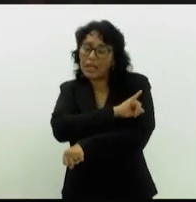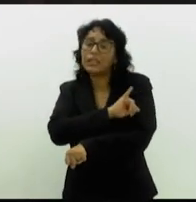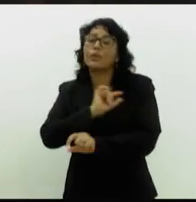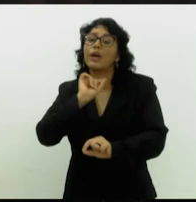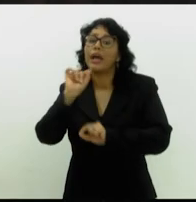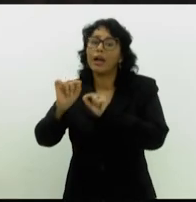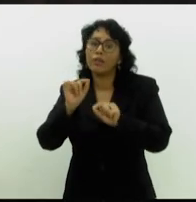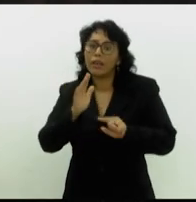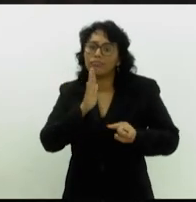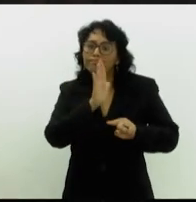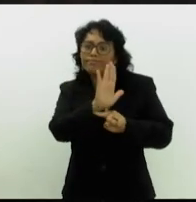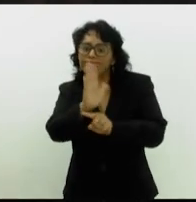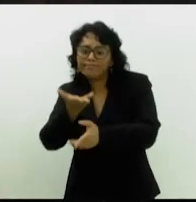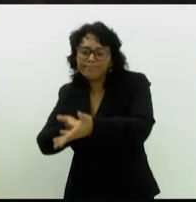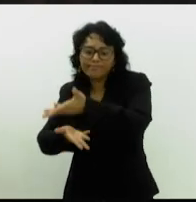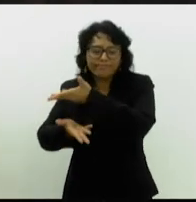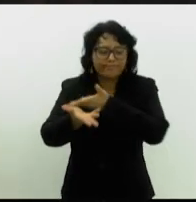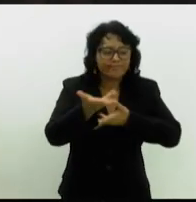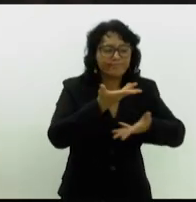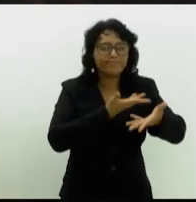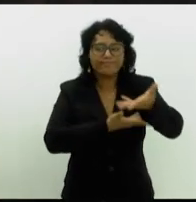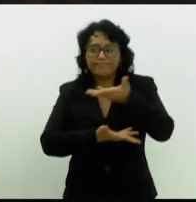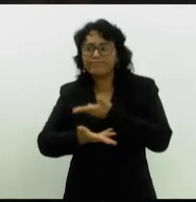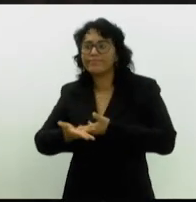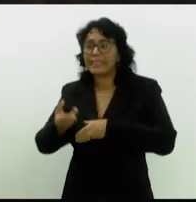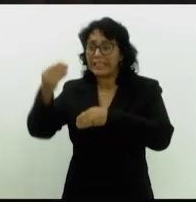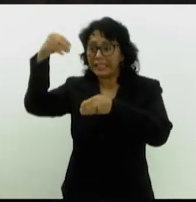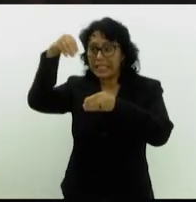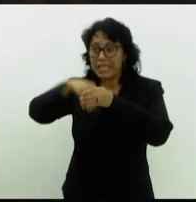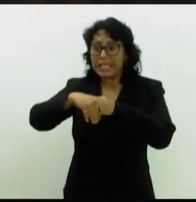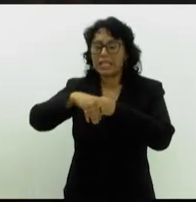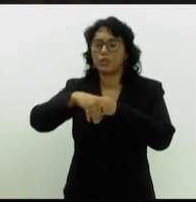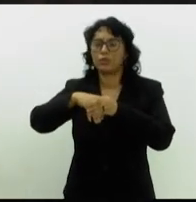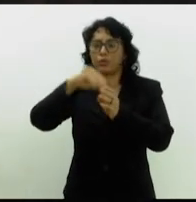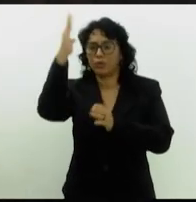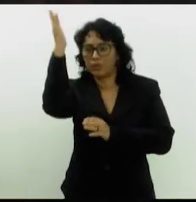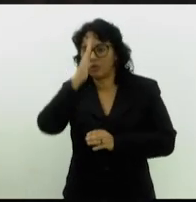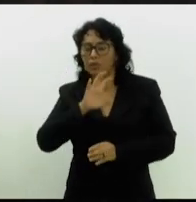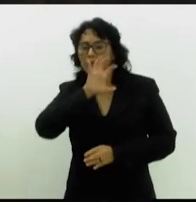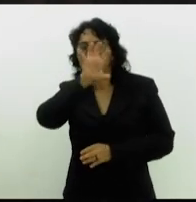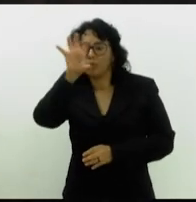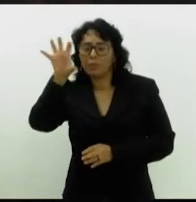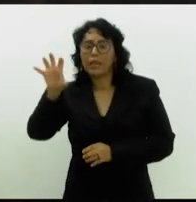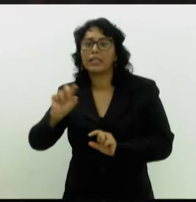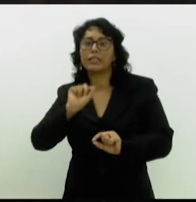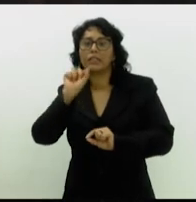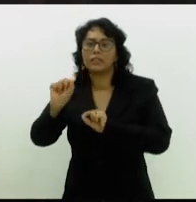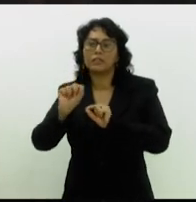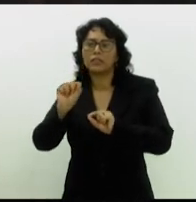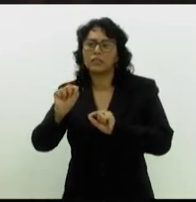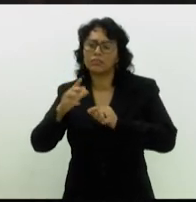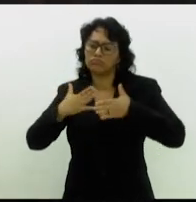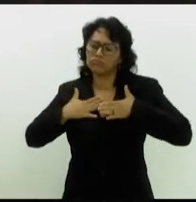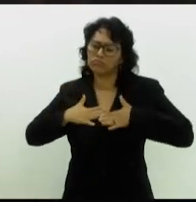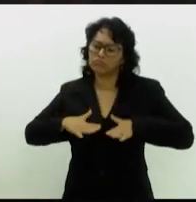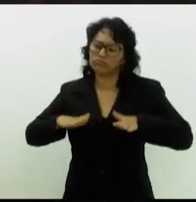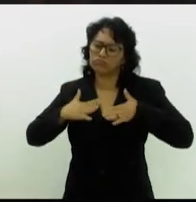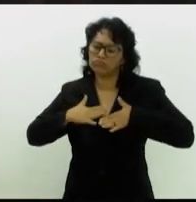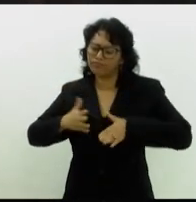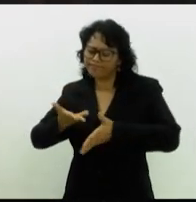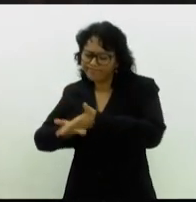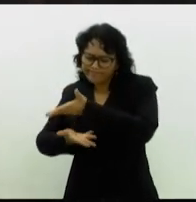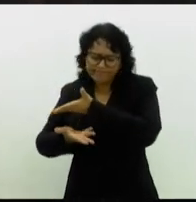historicamente no nosso país o estado media o conflito a favor das